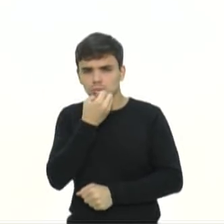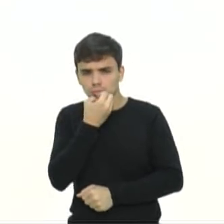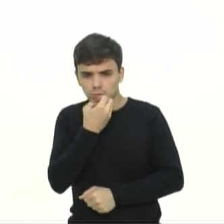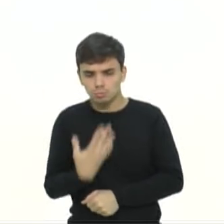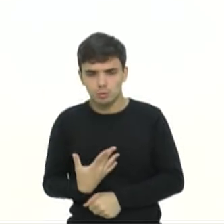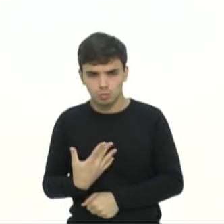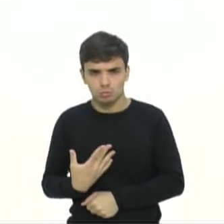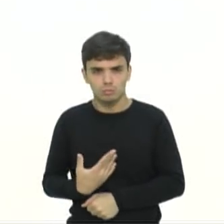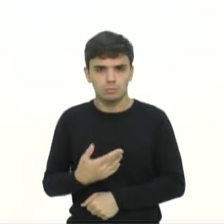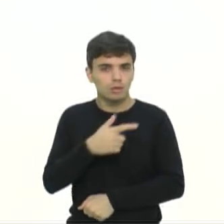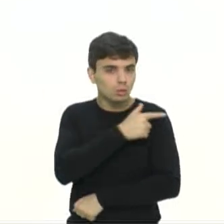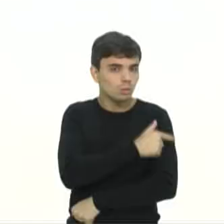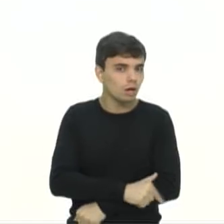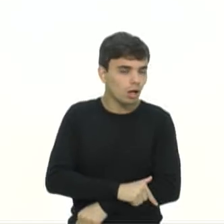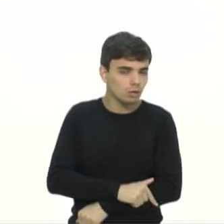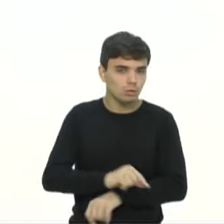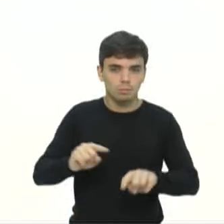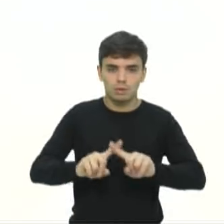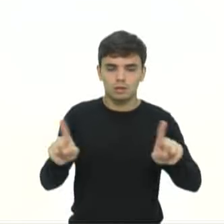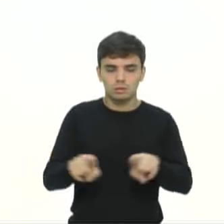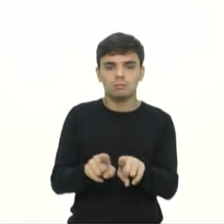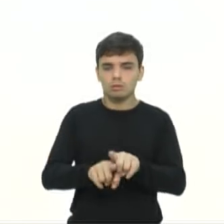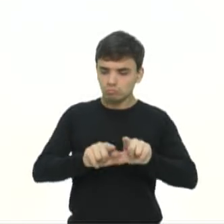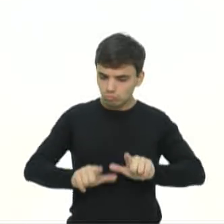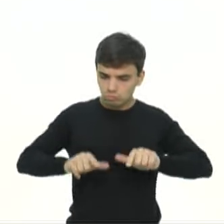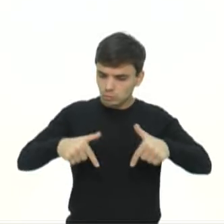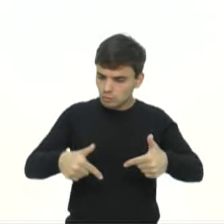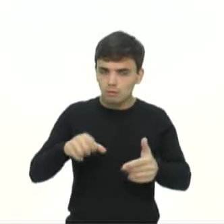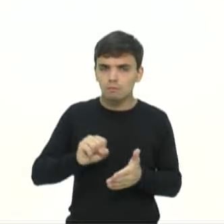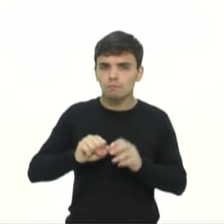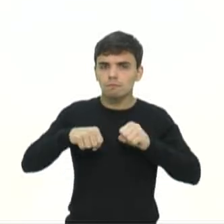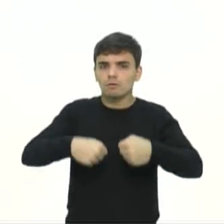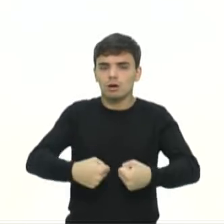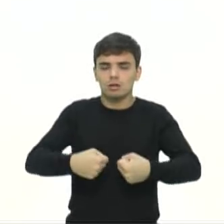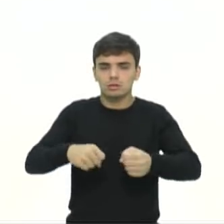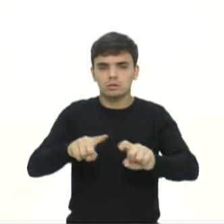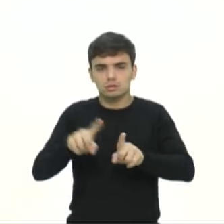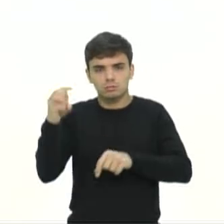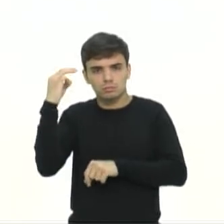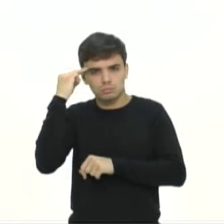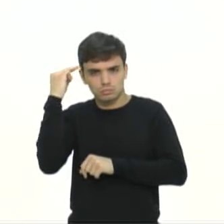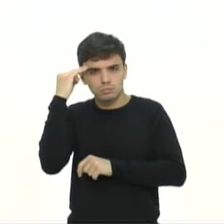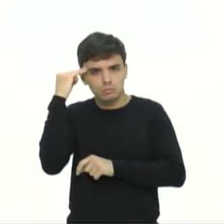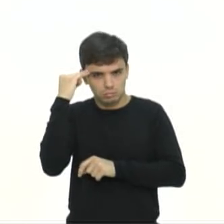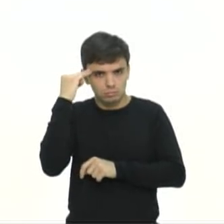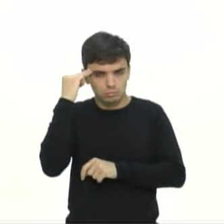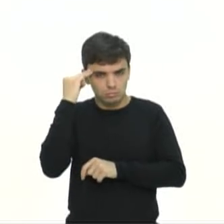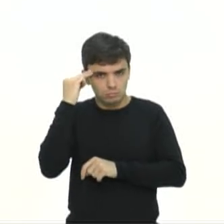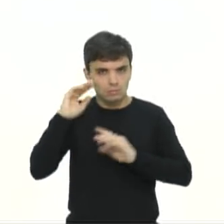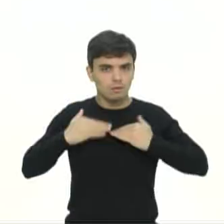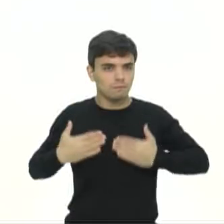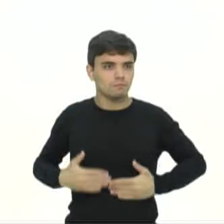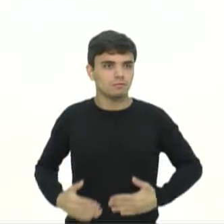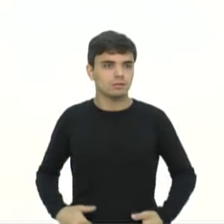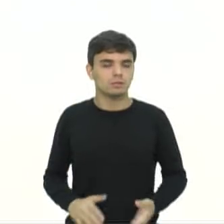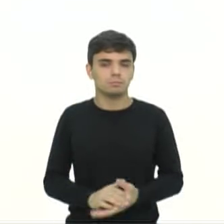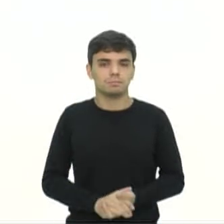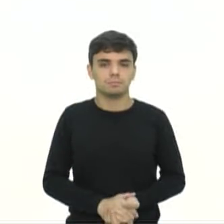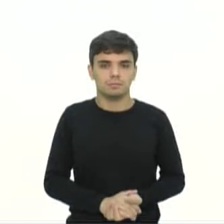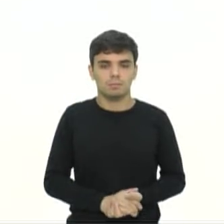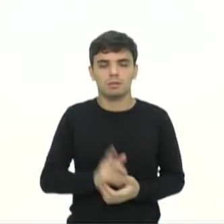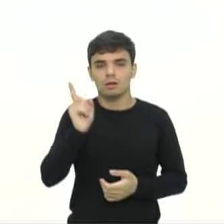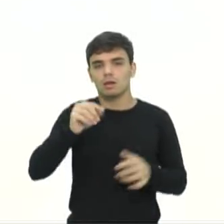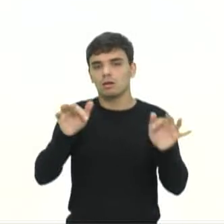e belo, mas também firme e forte, tanto mental como fisicamente, né? Então, essa aqui é uma frase